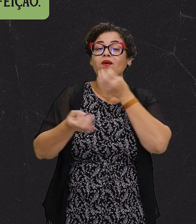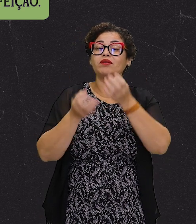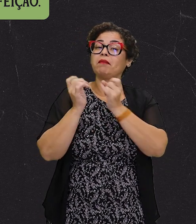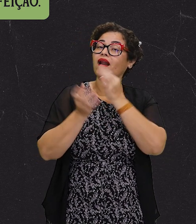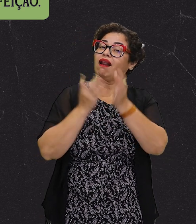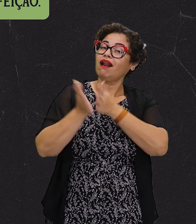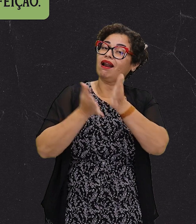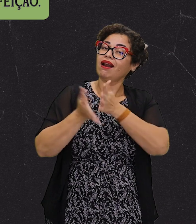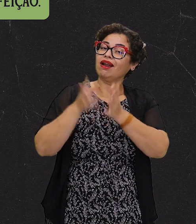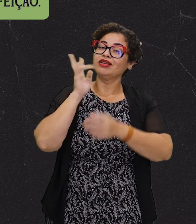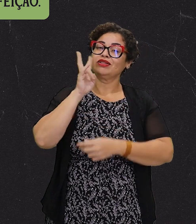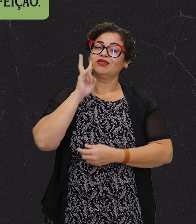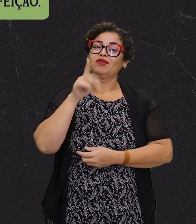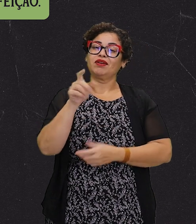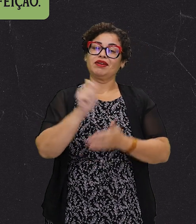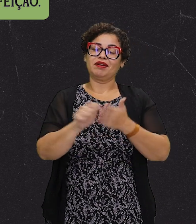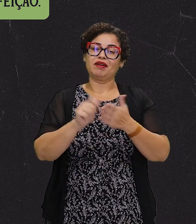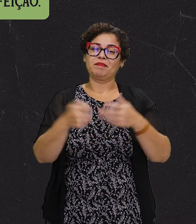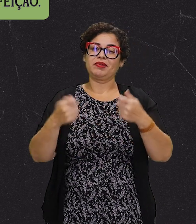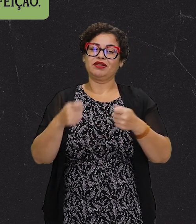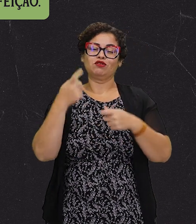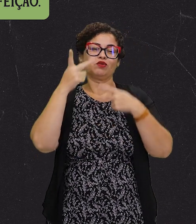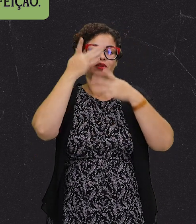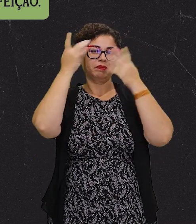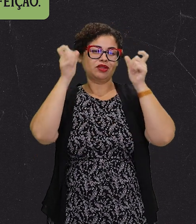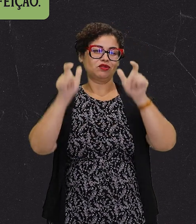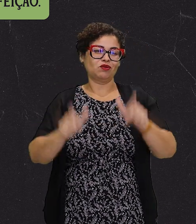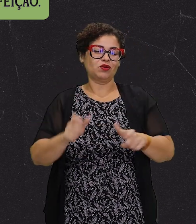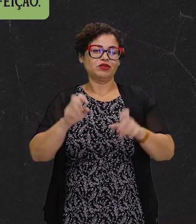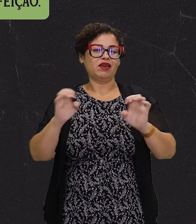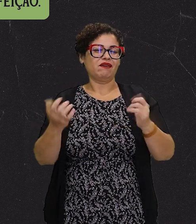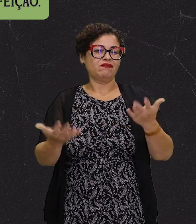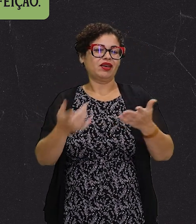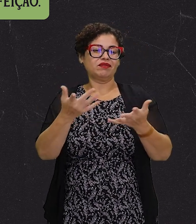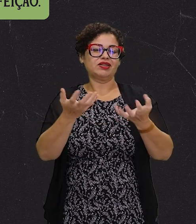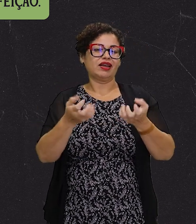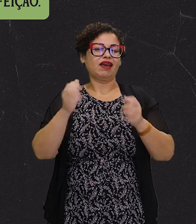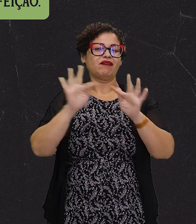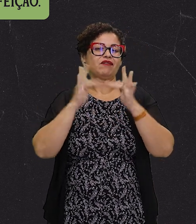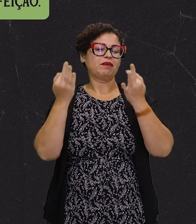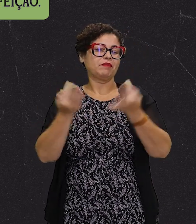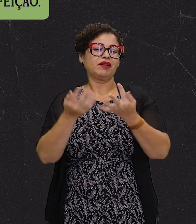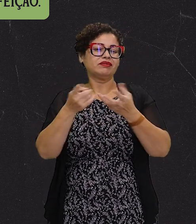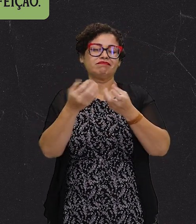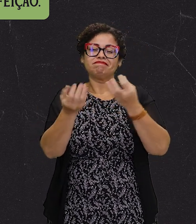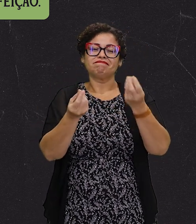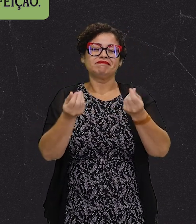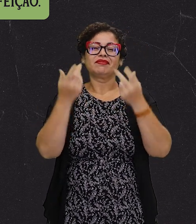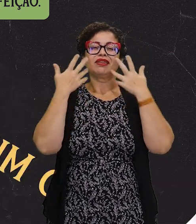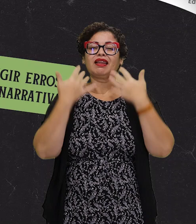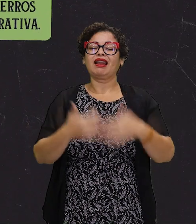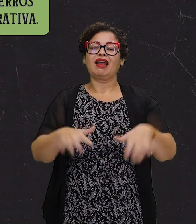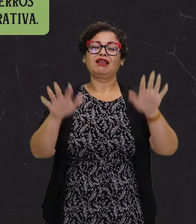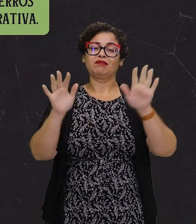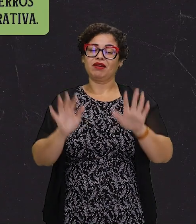clara e envolvente. Deixe os personagens e os eventos fluírem